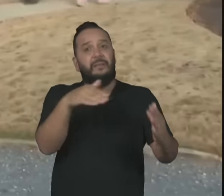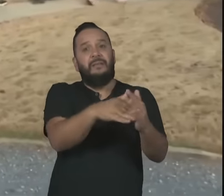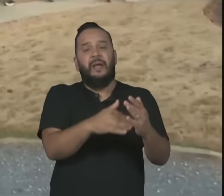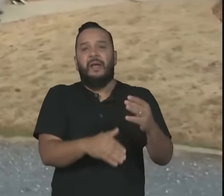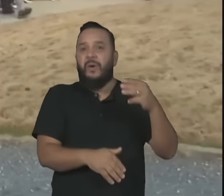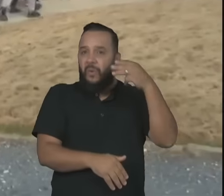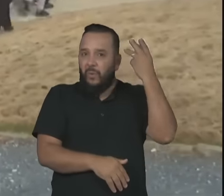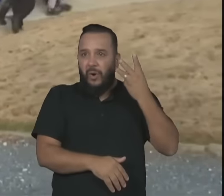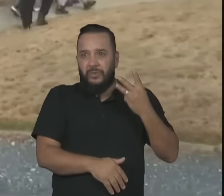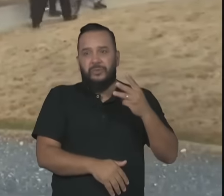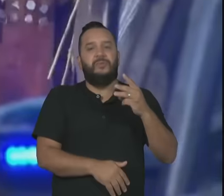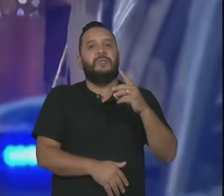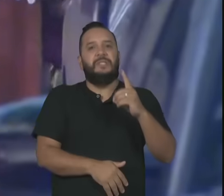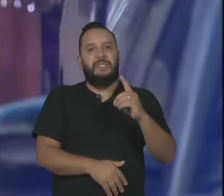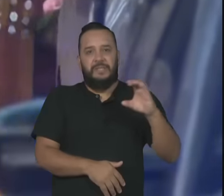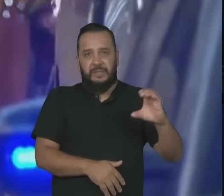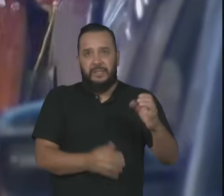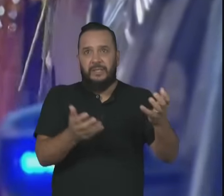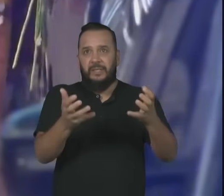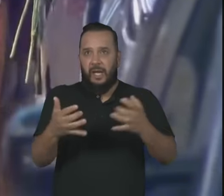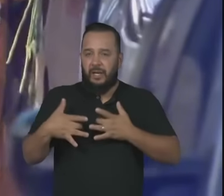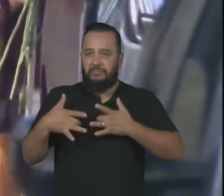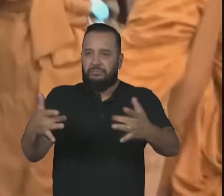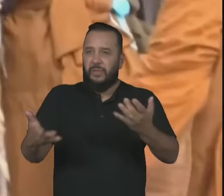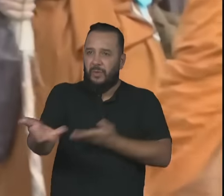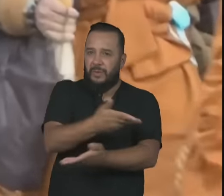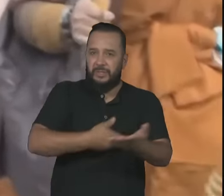compaixão e a não violência.